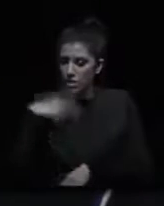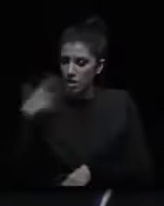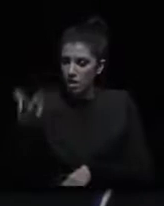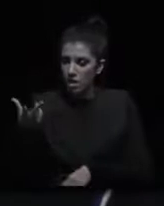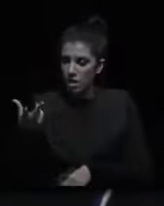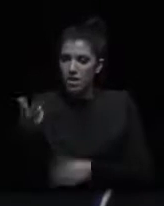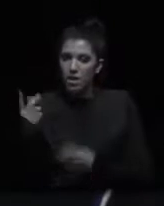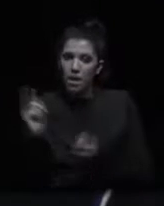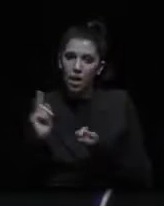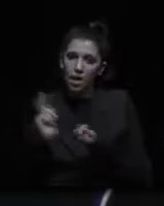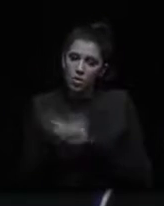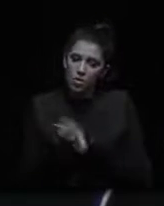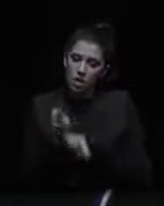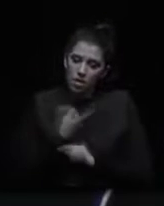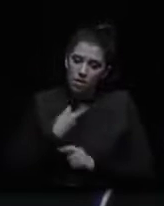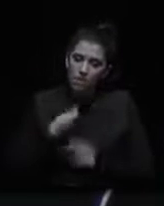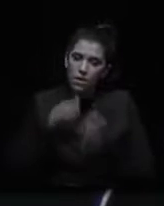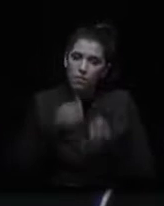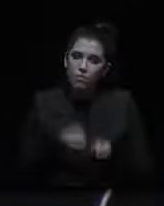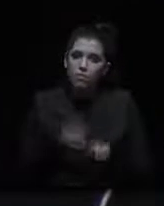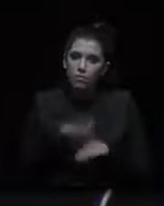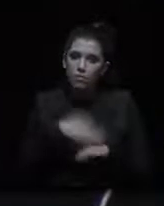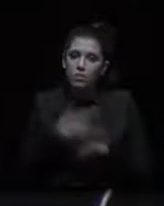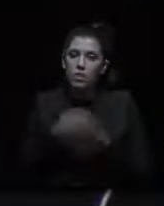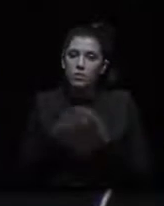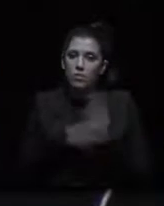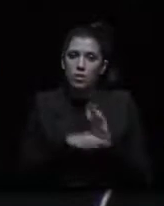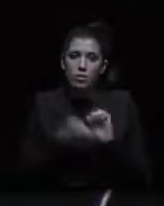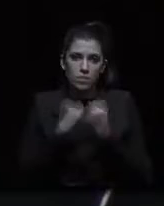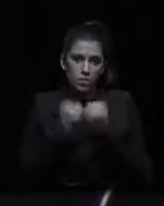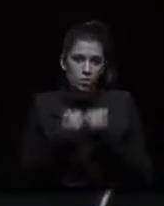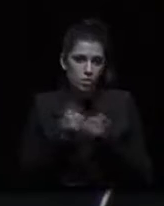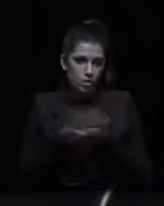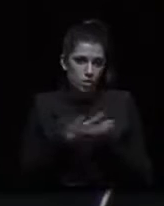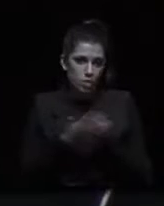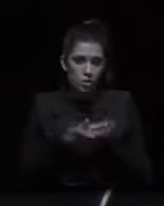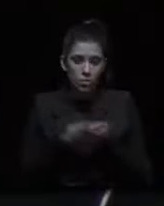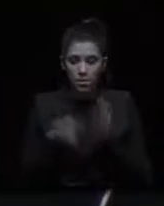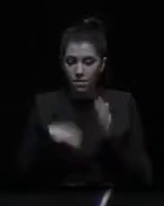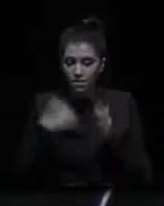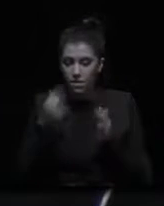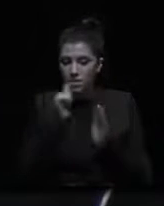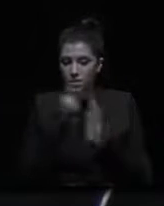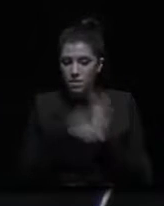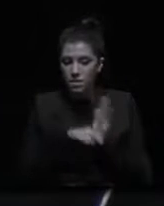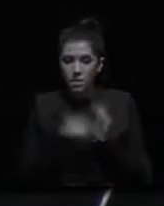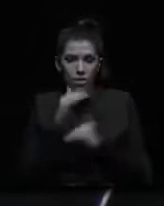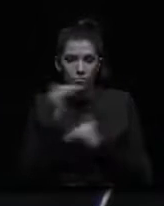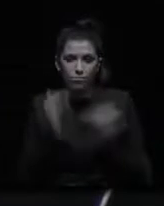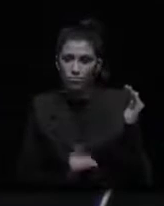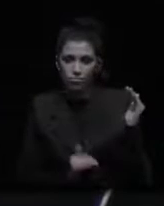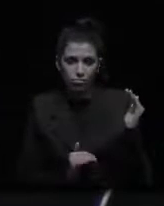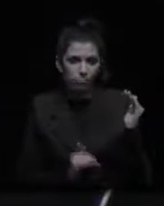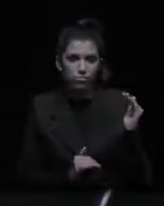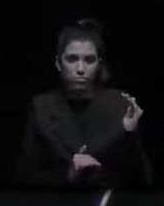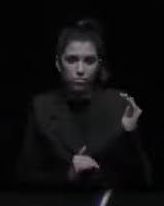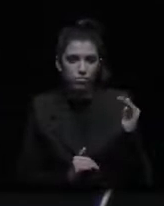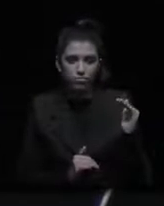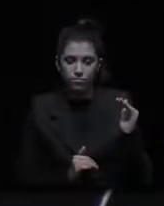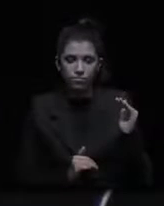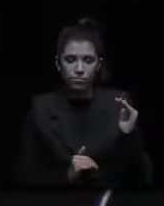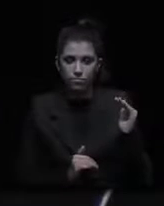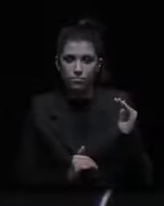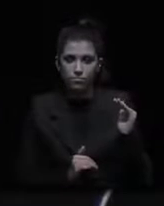vez de serem reforçados programas de apoio social e económico. Para os verdes, esta medida configura uma clara distorção da sua